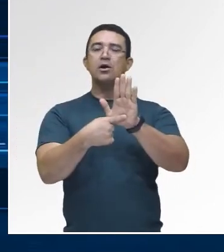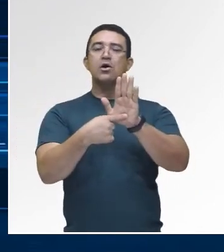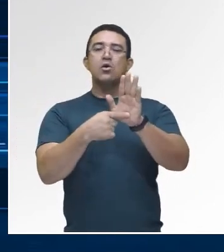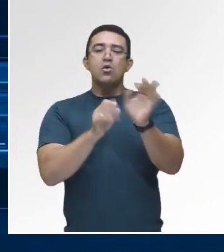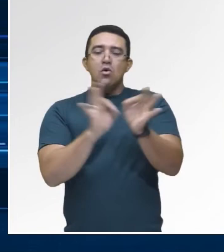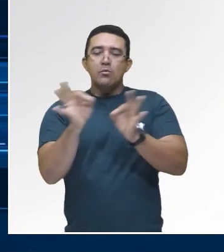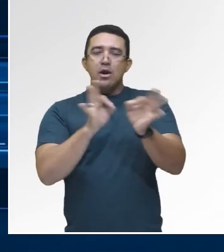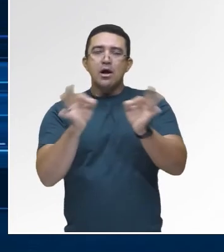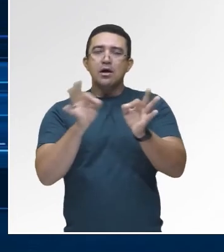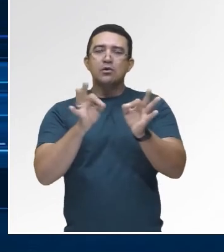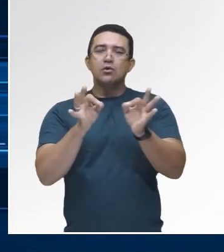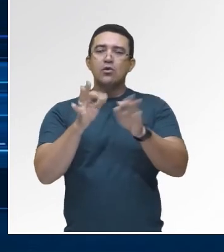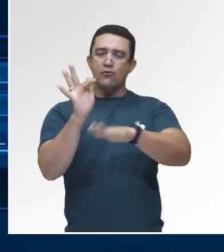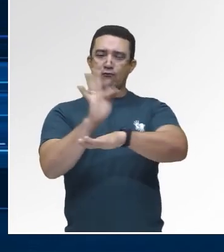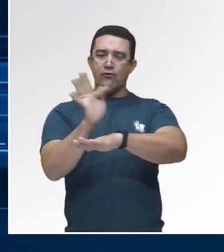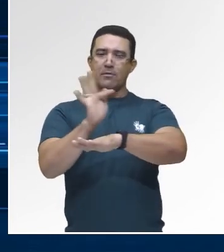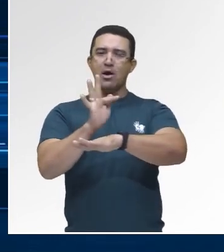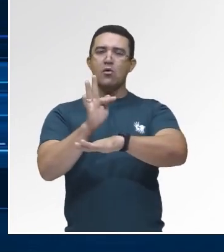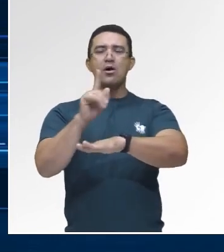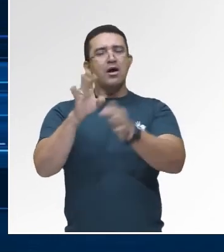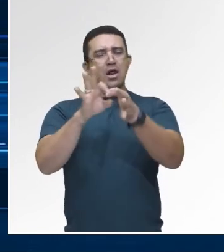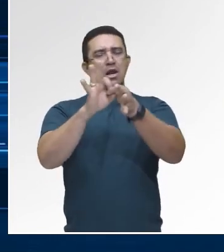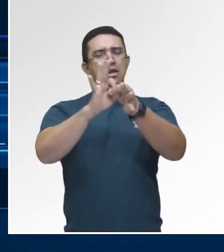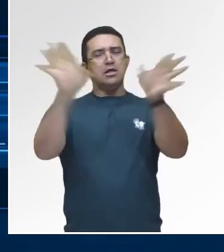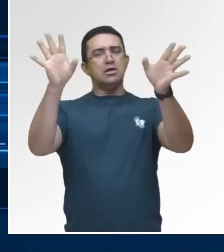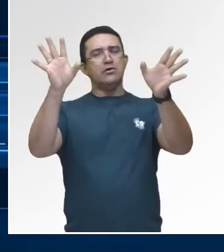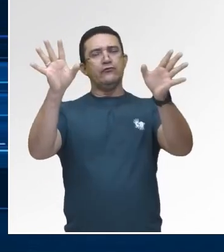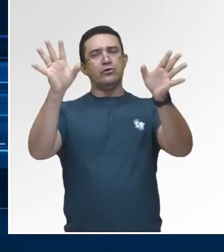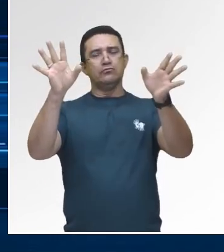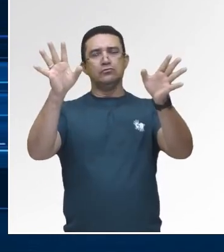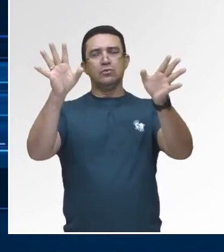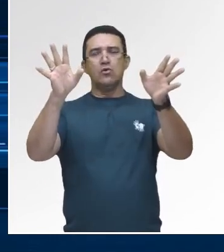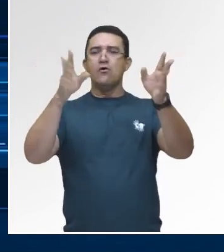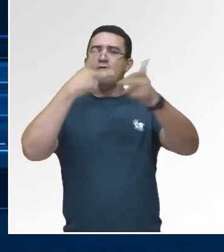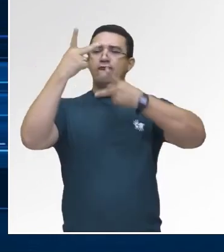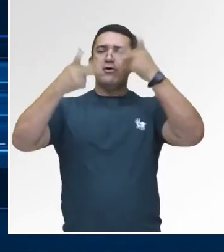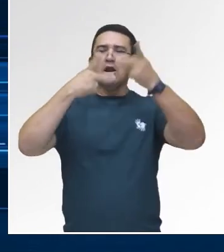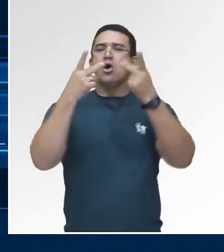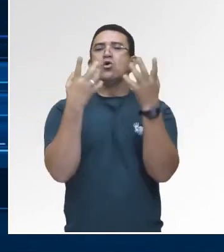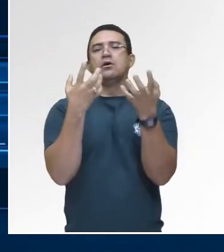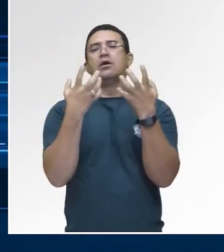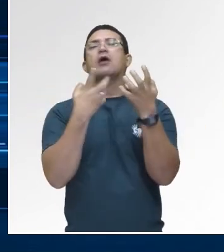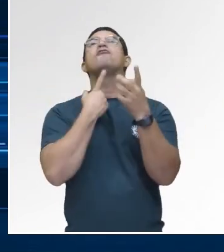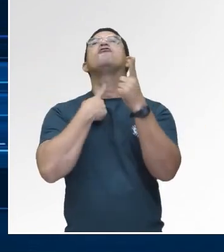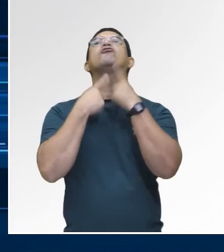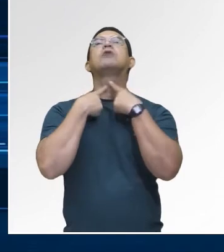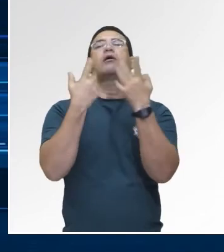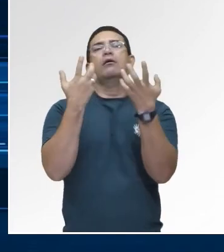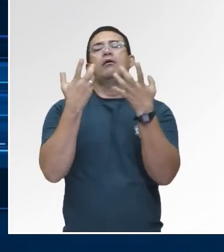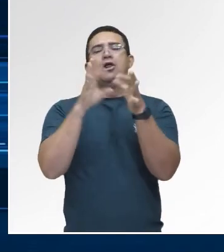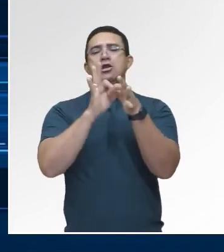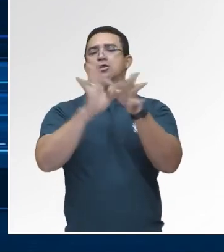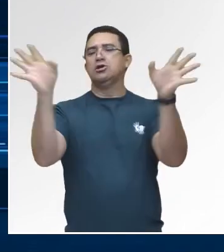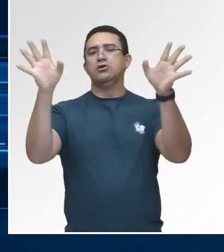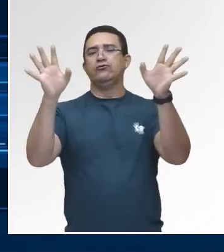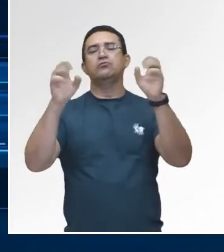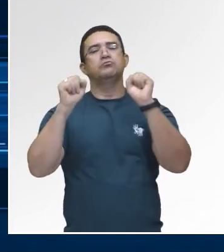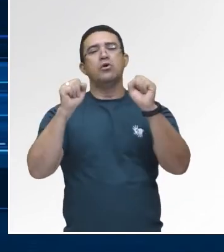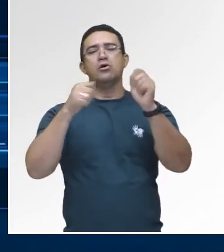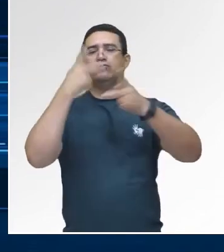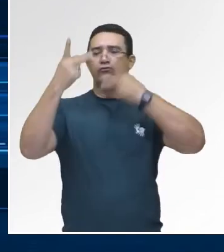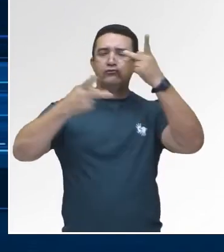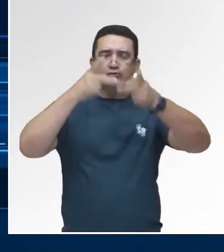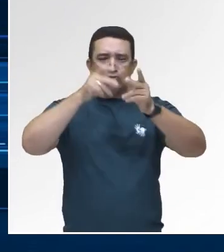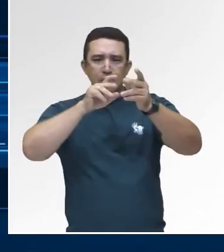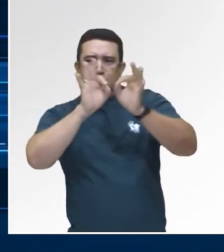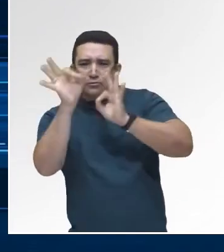ter a liberdade de expressão, né? Estão lembrados aí que eles vão romper ali com o formalismo clássico,